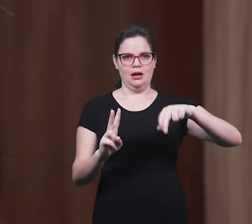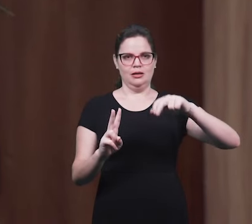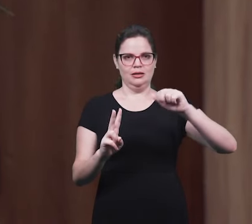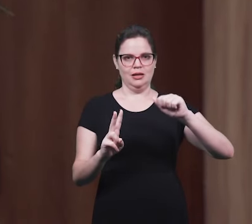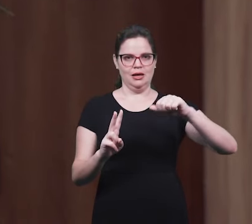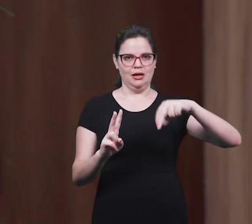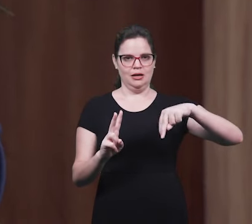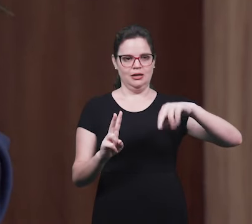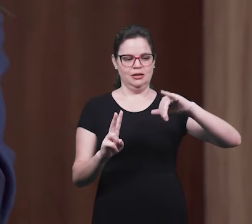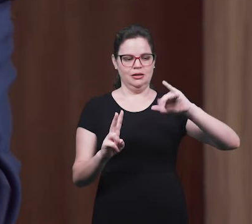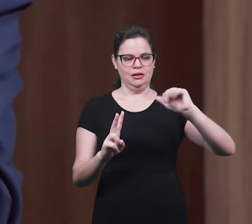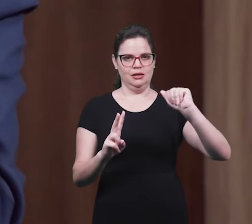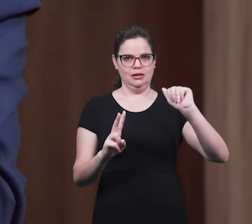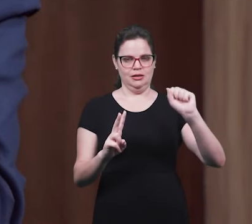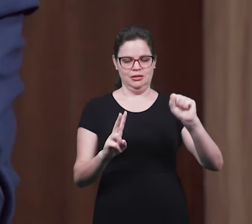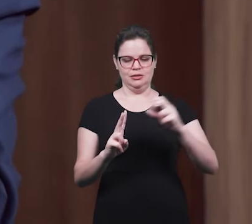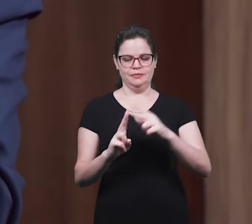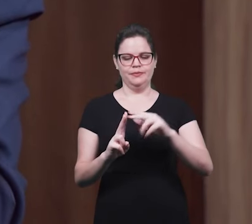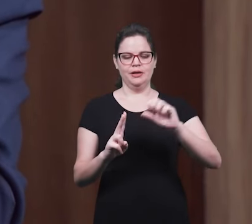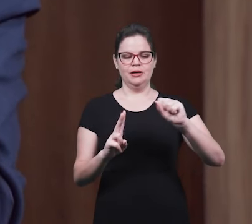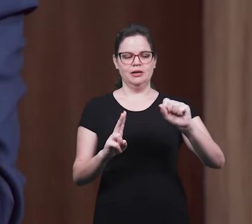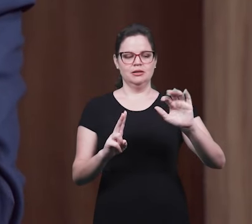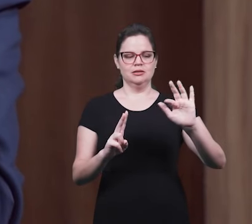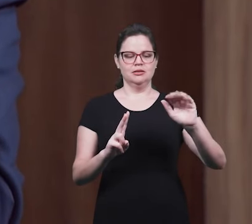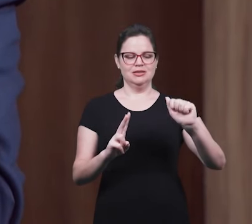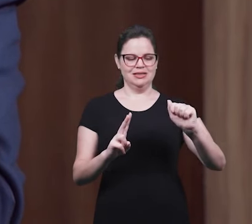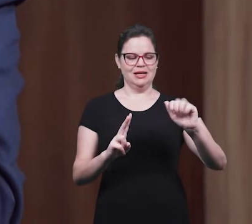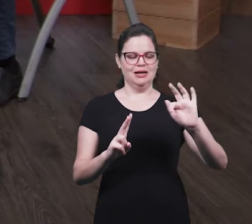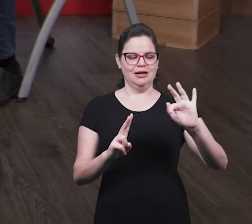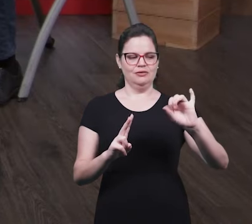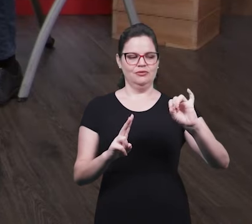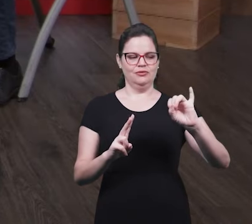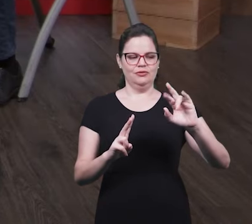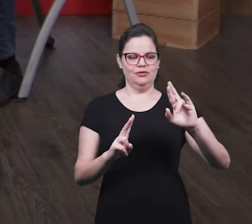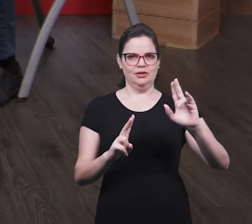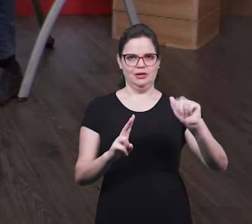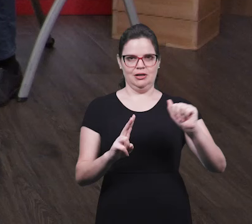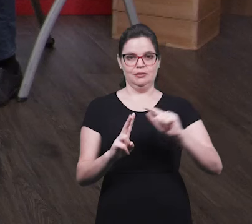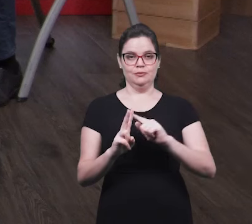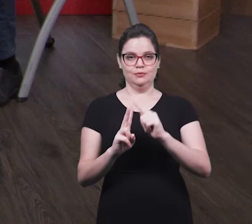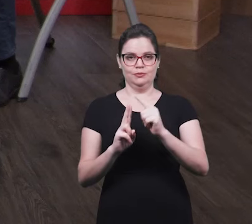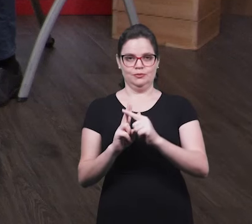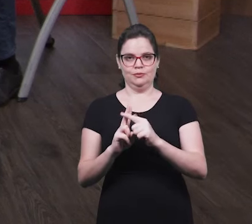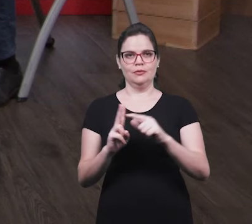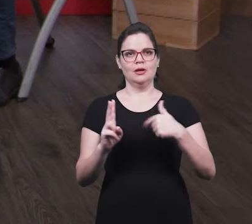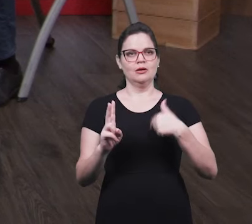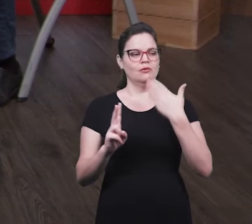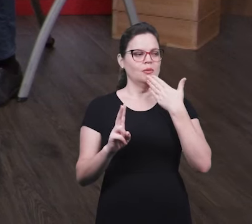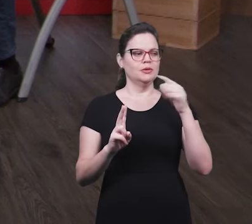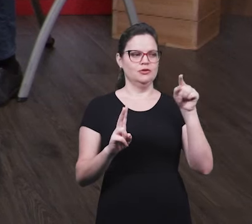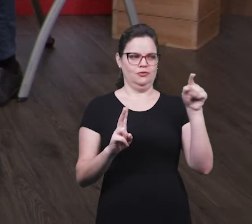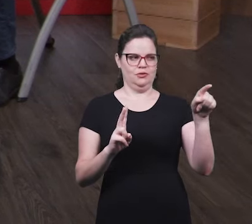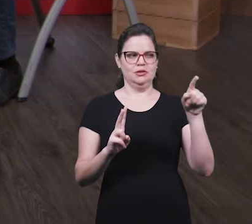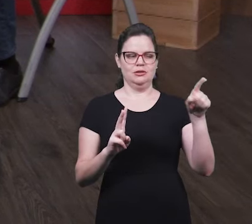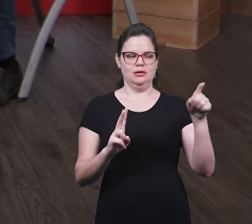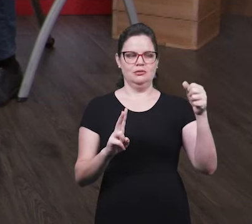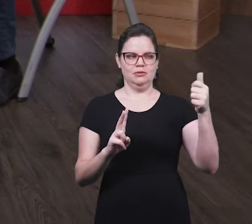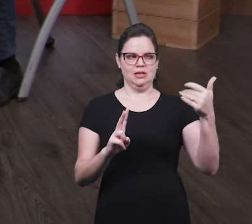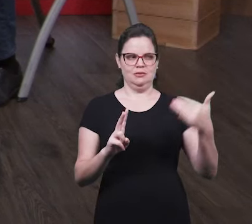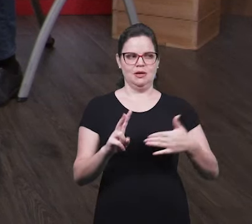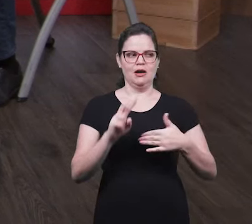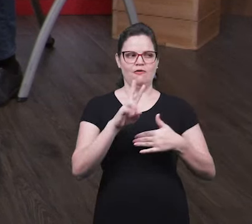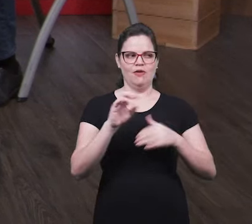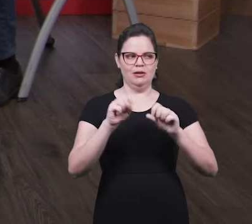capítulo 5 de Atos, e eu queria que você, antes até de projetar o texto, depois nós vamos pedir